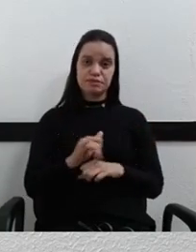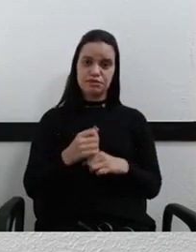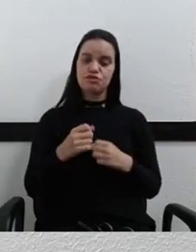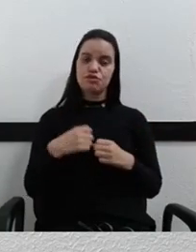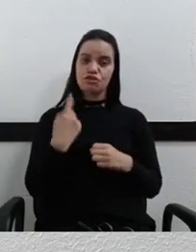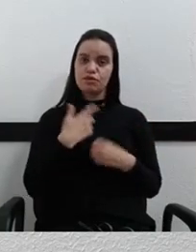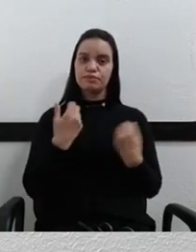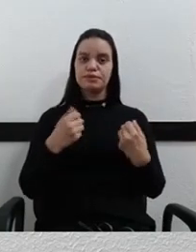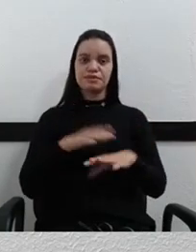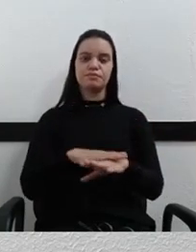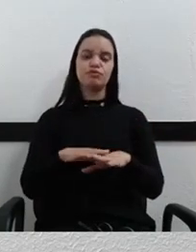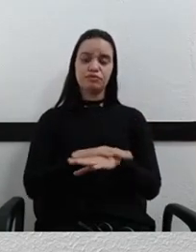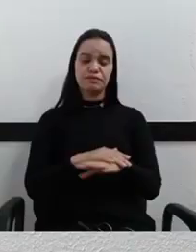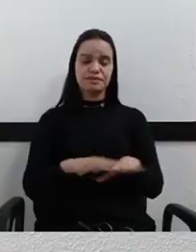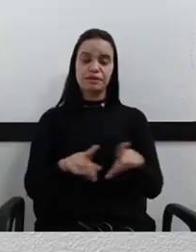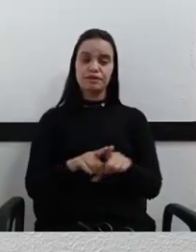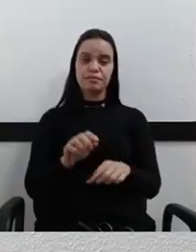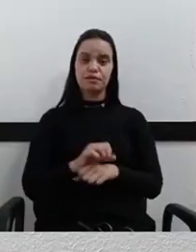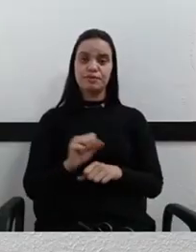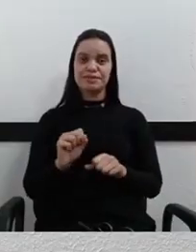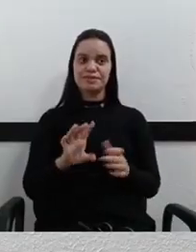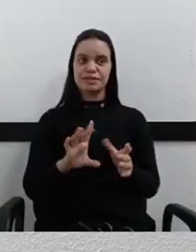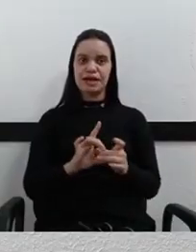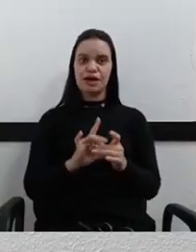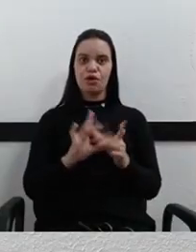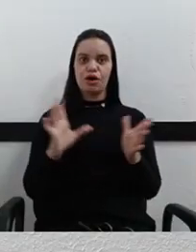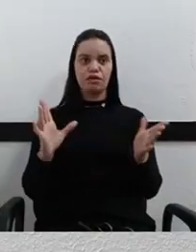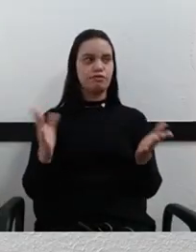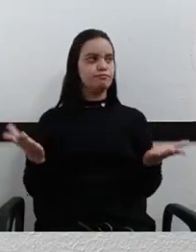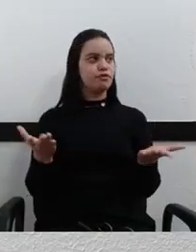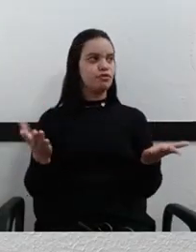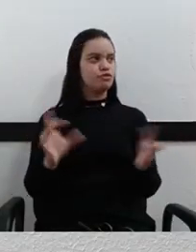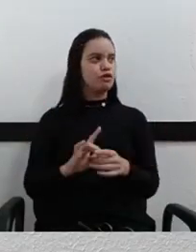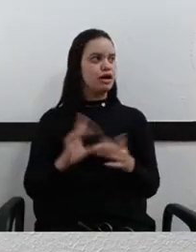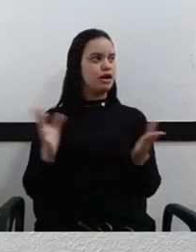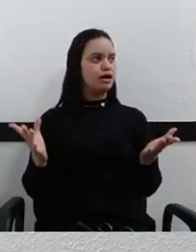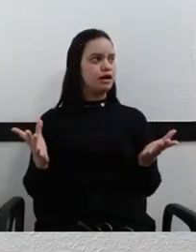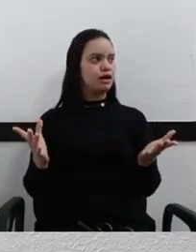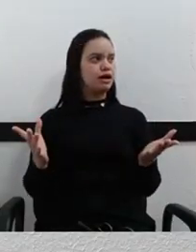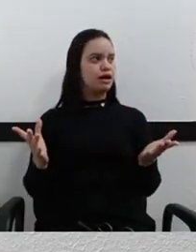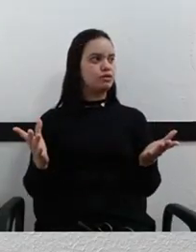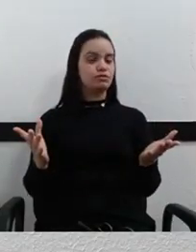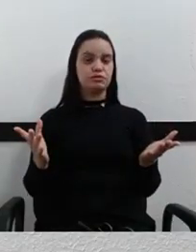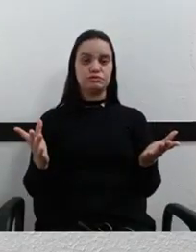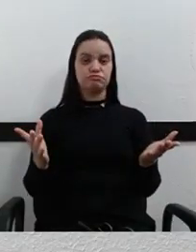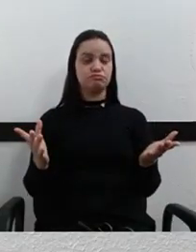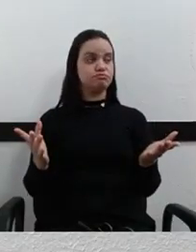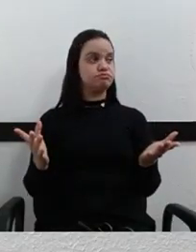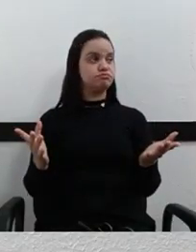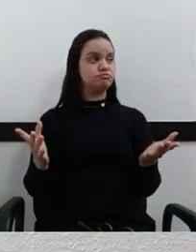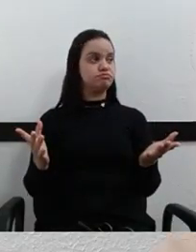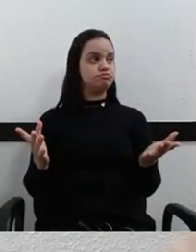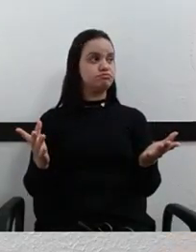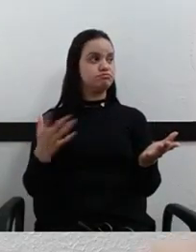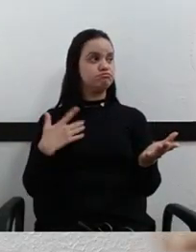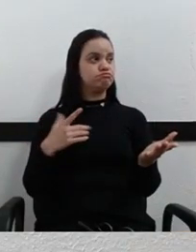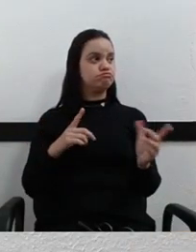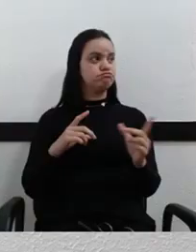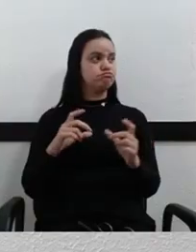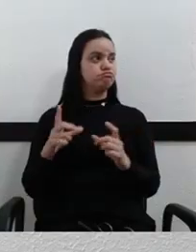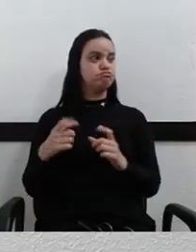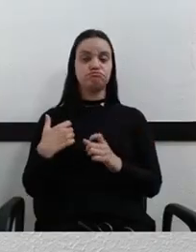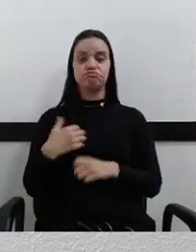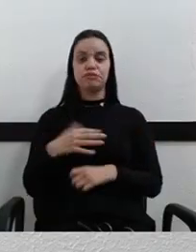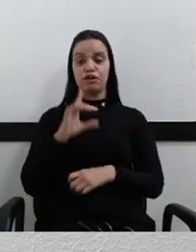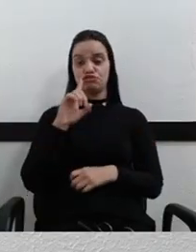conversar, porque se nós autorizarmos hoje que as pessoas lancem suas compensações, a fotografia